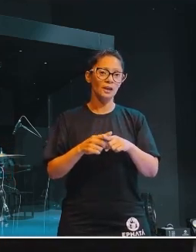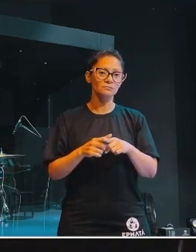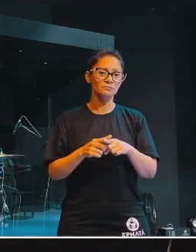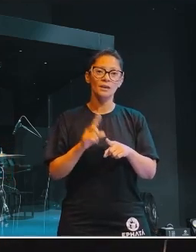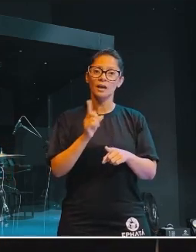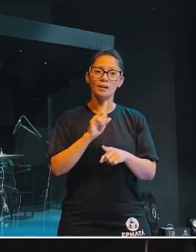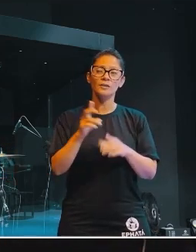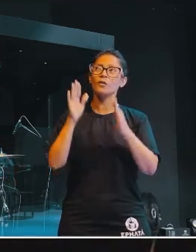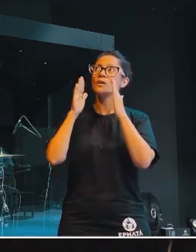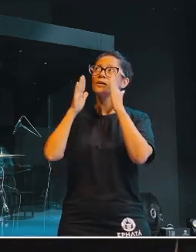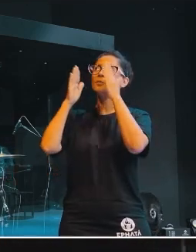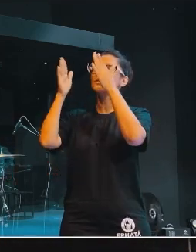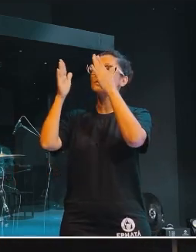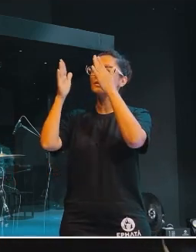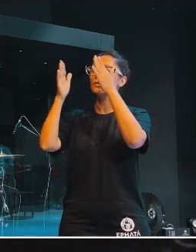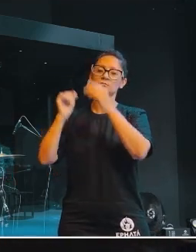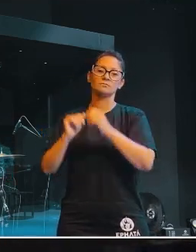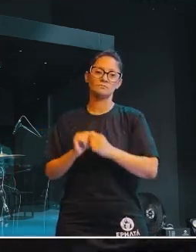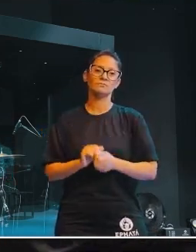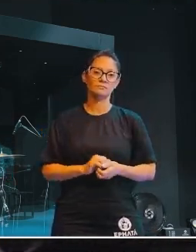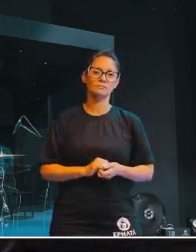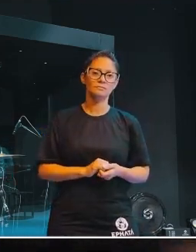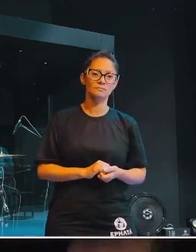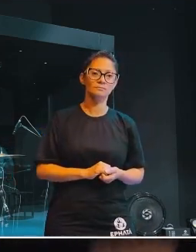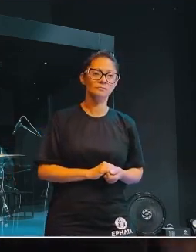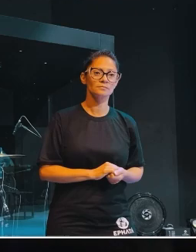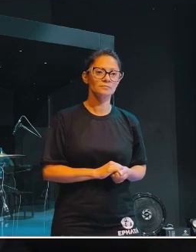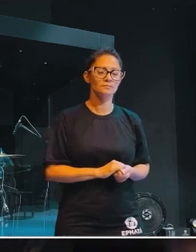mim como você confiava nos tempos atrás.